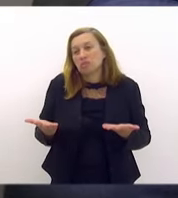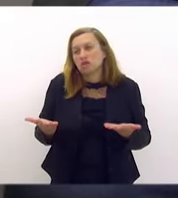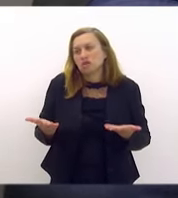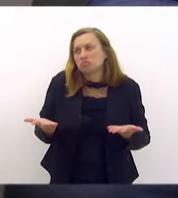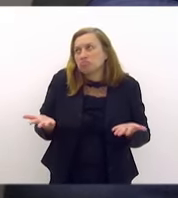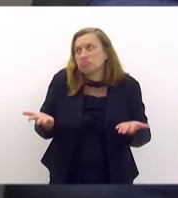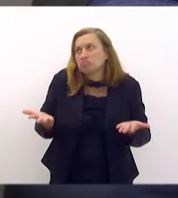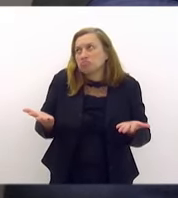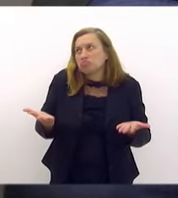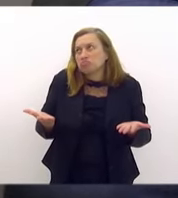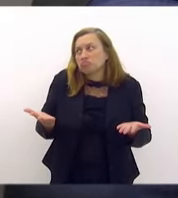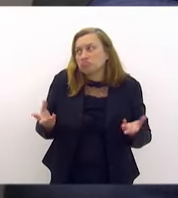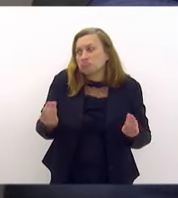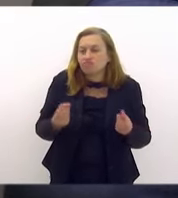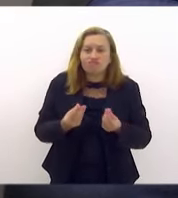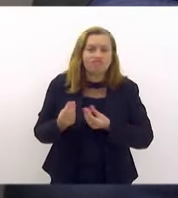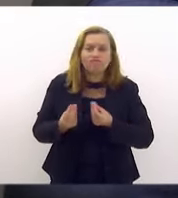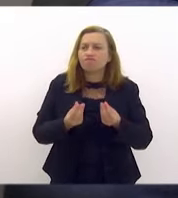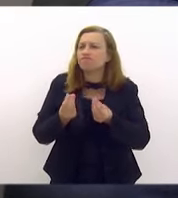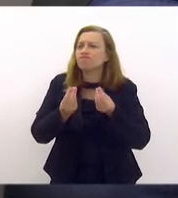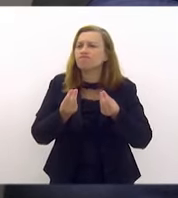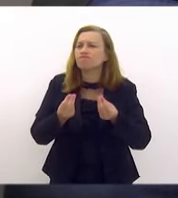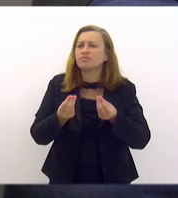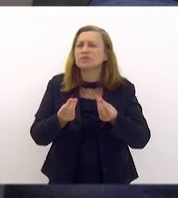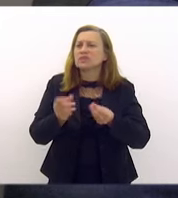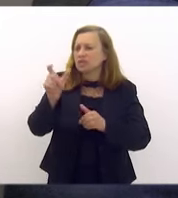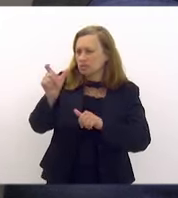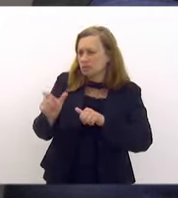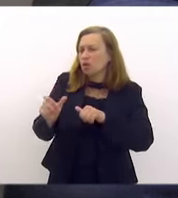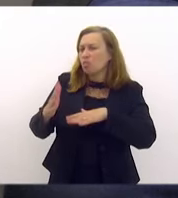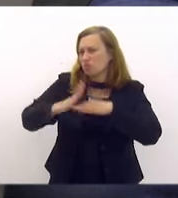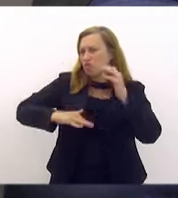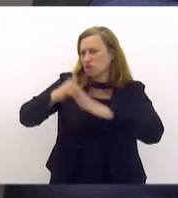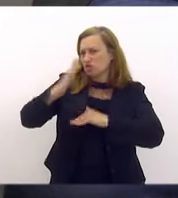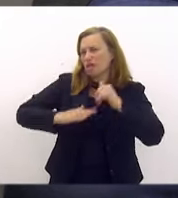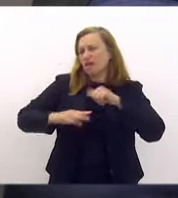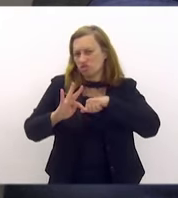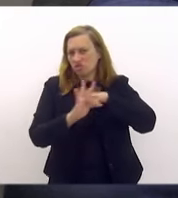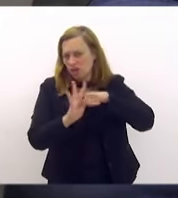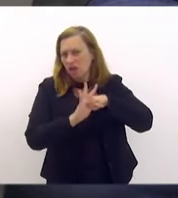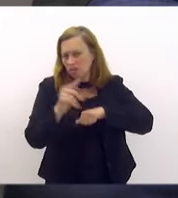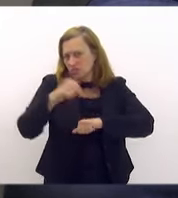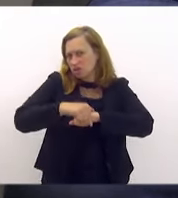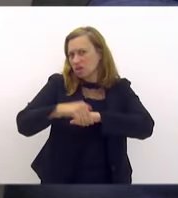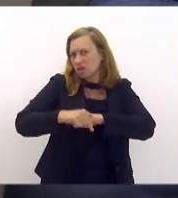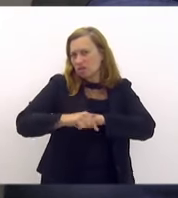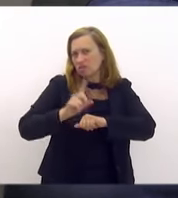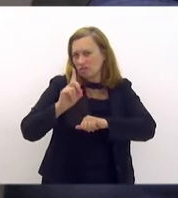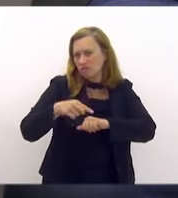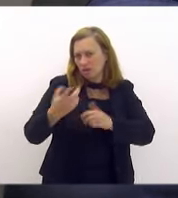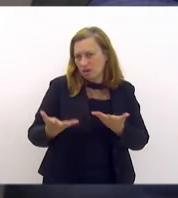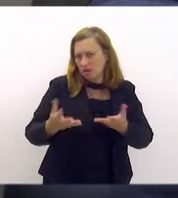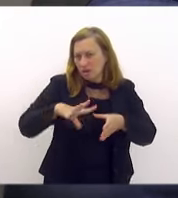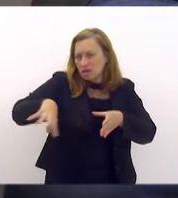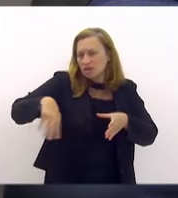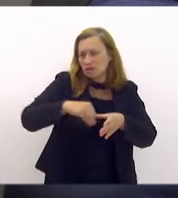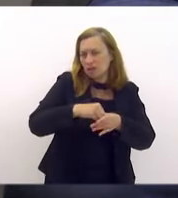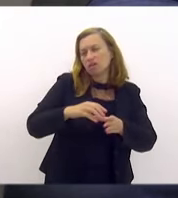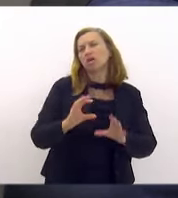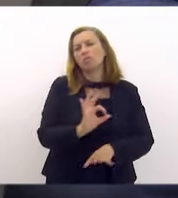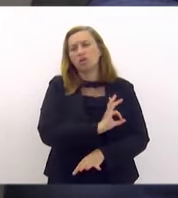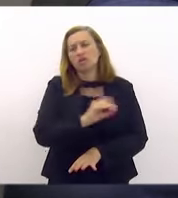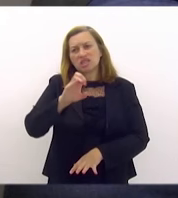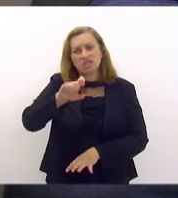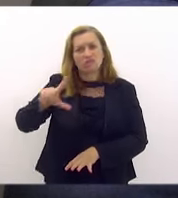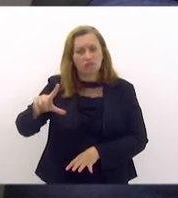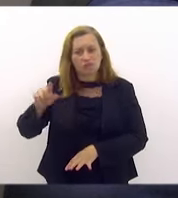de eh técnicos né a gente teve aqui técnicos que integram a polícia civil do Estado do Rio